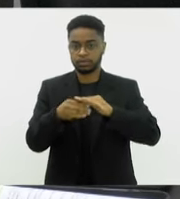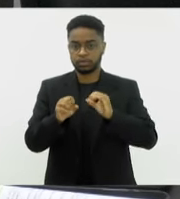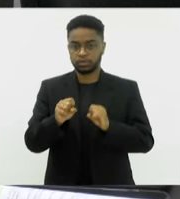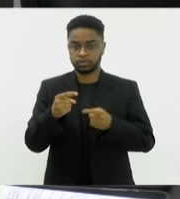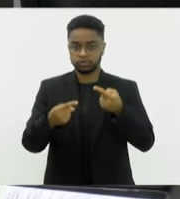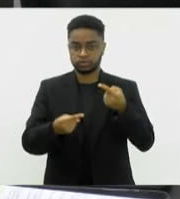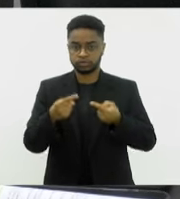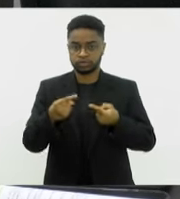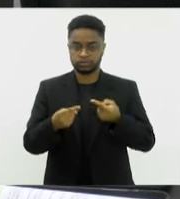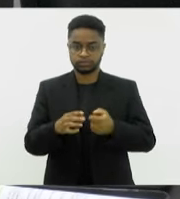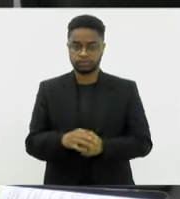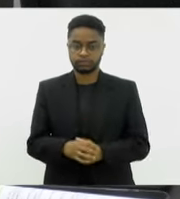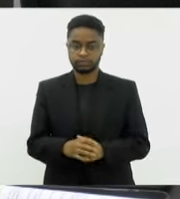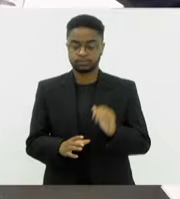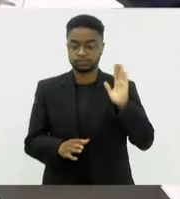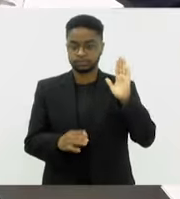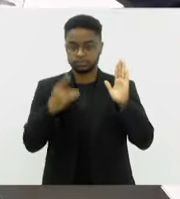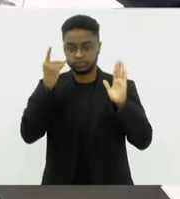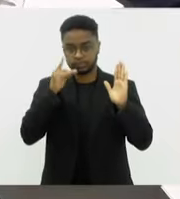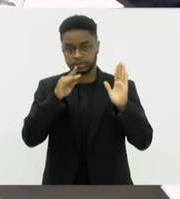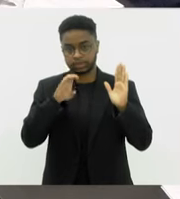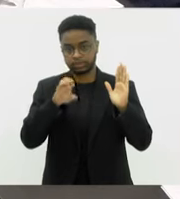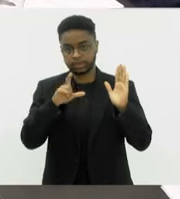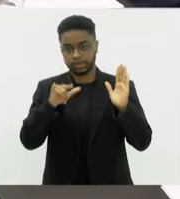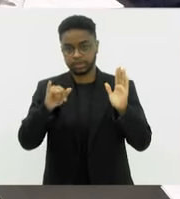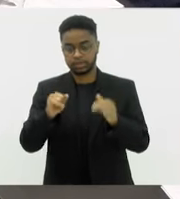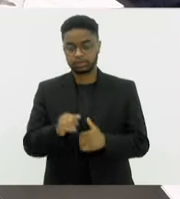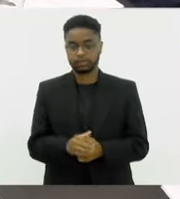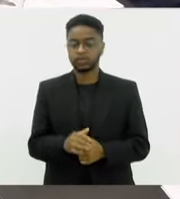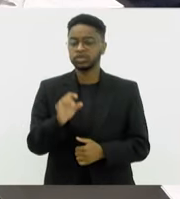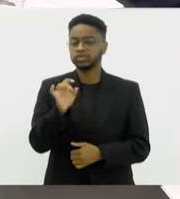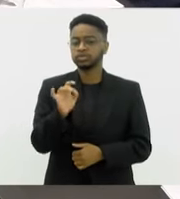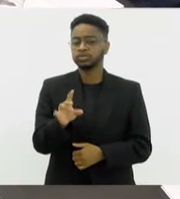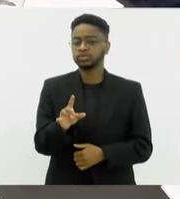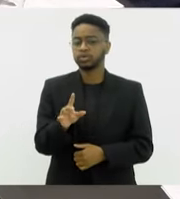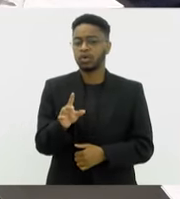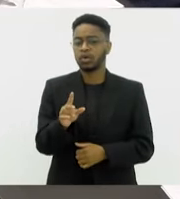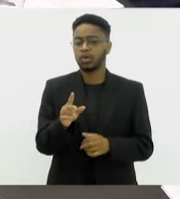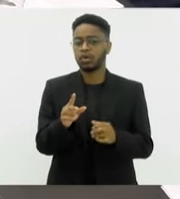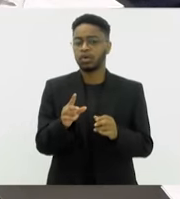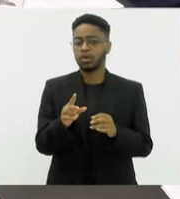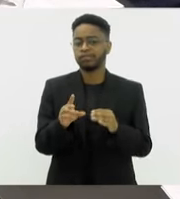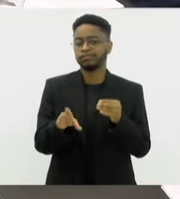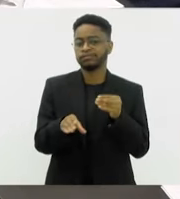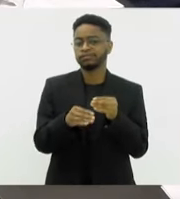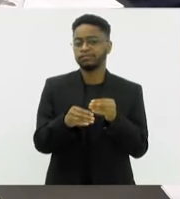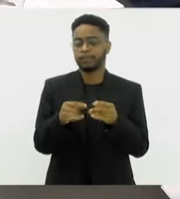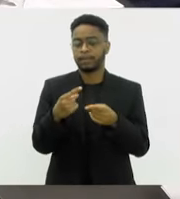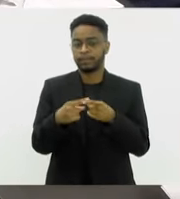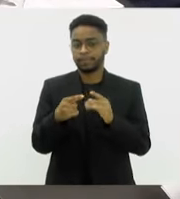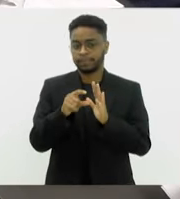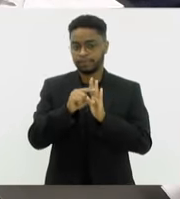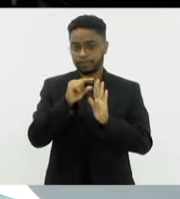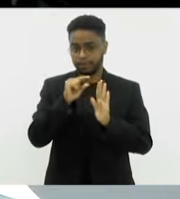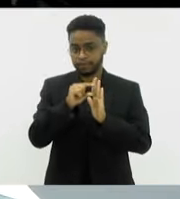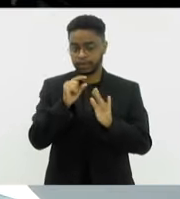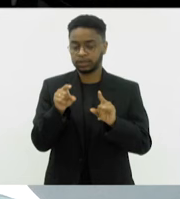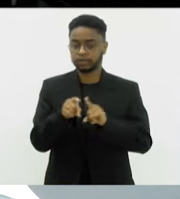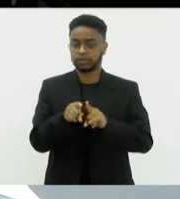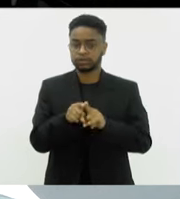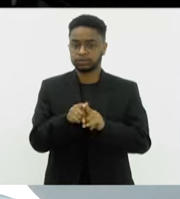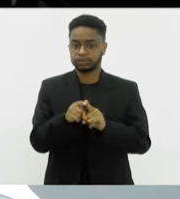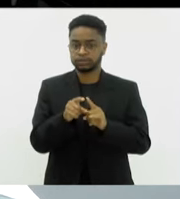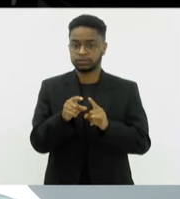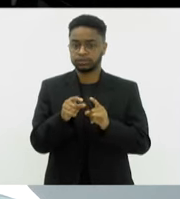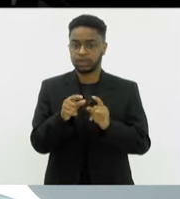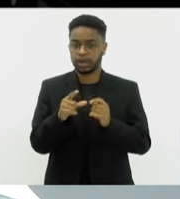discussão. Presidente. Vai discutir, deputada Célia. É só uma observação, porque na ementa, e assim como também